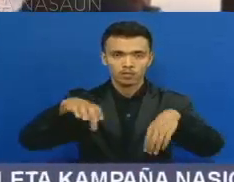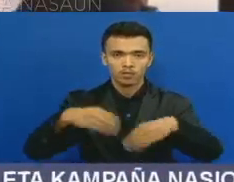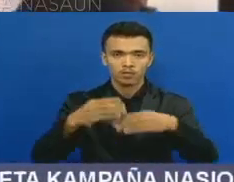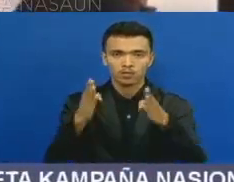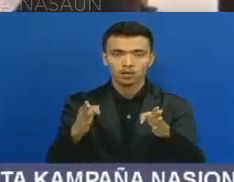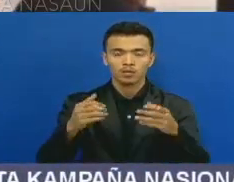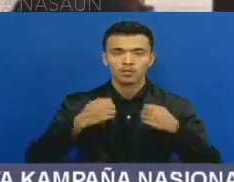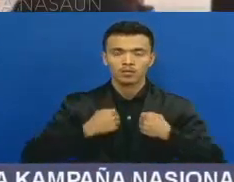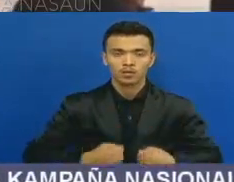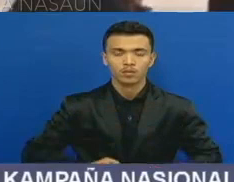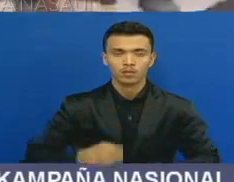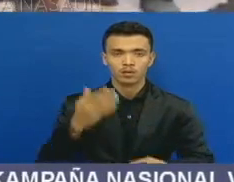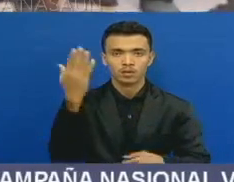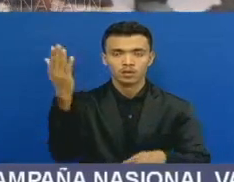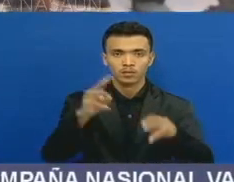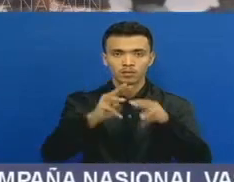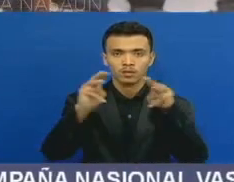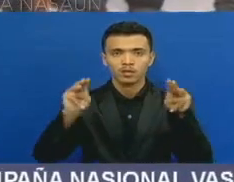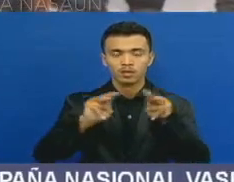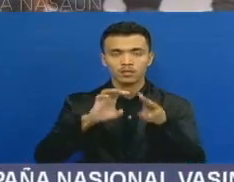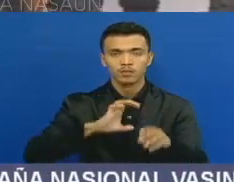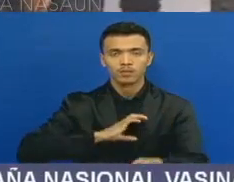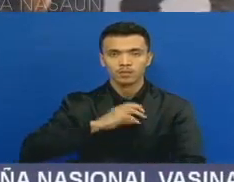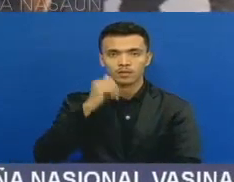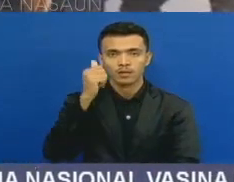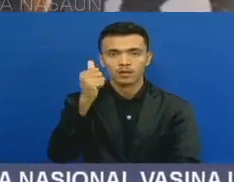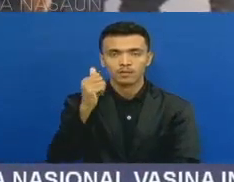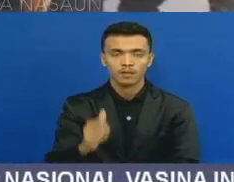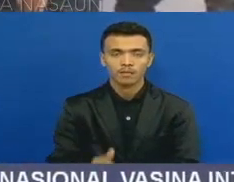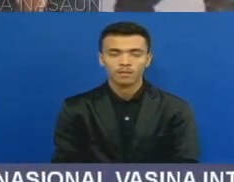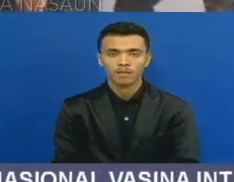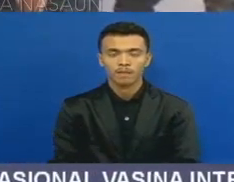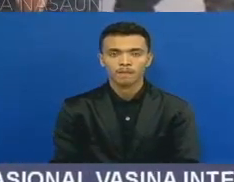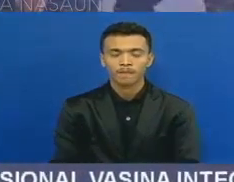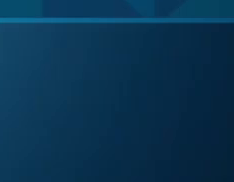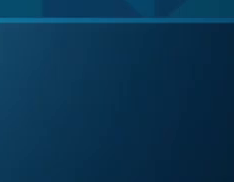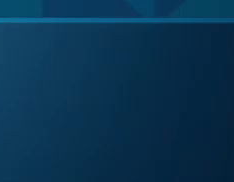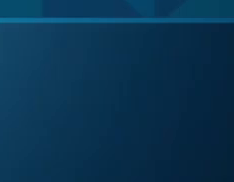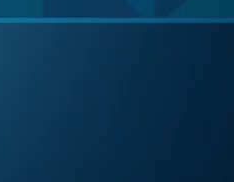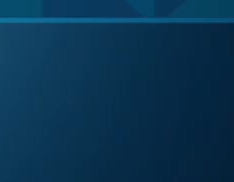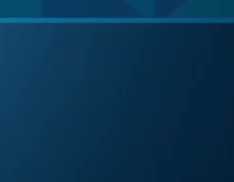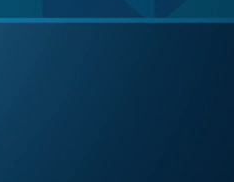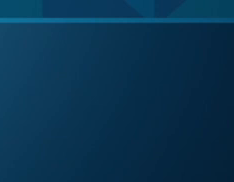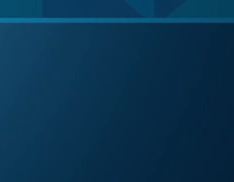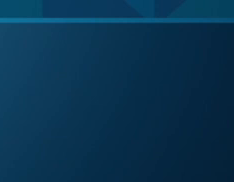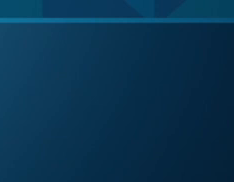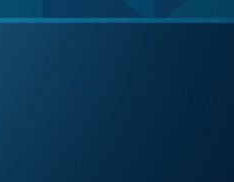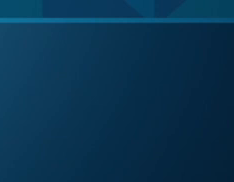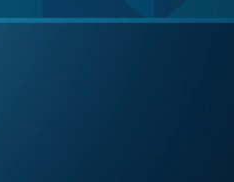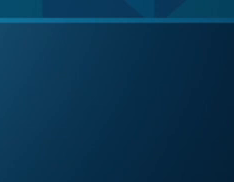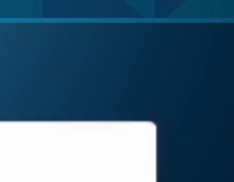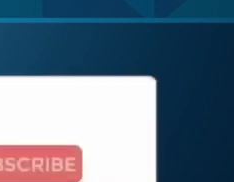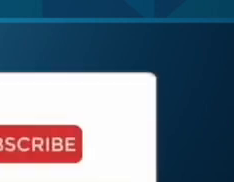e município Cova Lima. Rússia Cova Lima, Santiago Moniz, ba RTTL. A tu retan